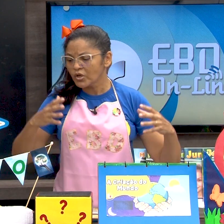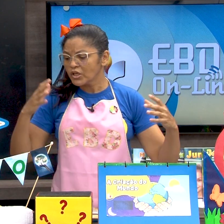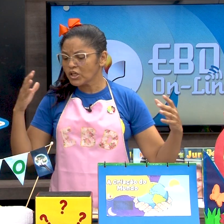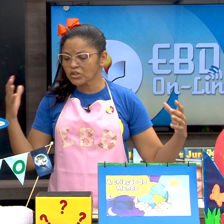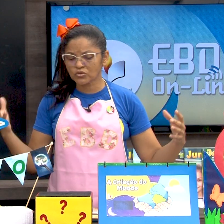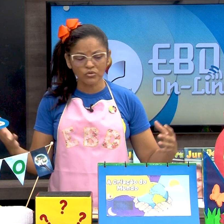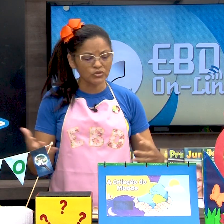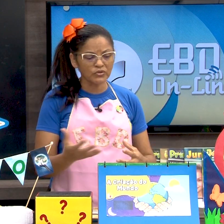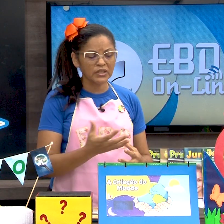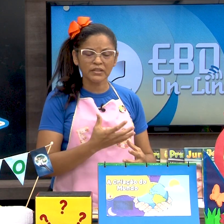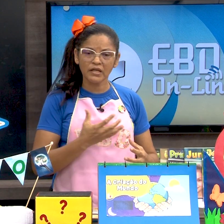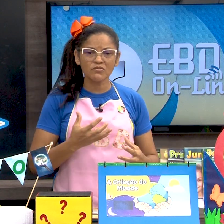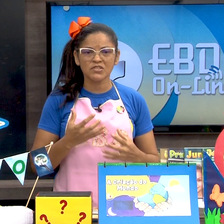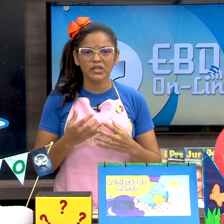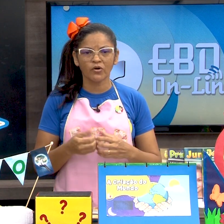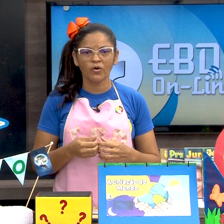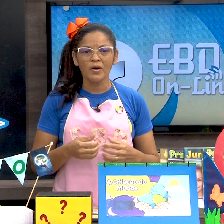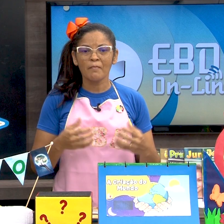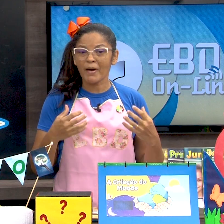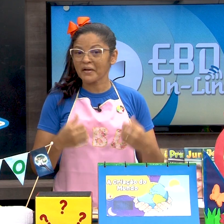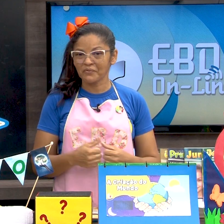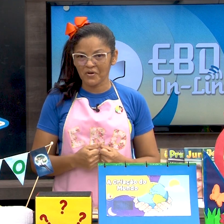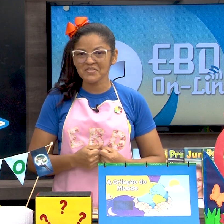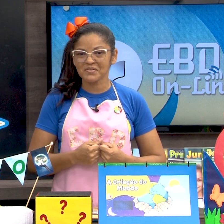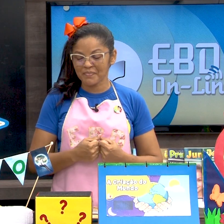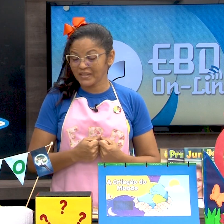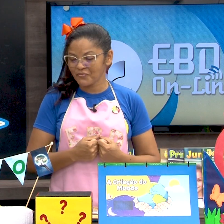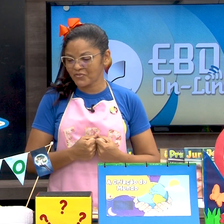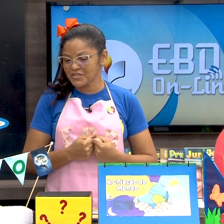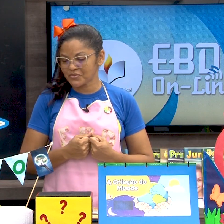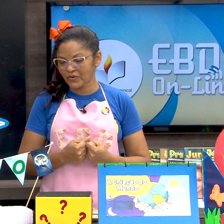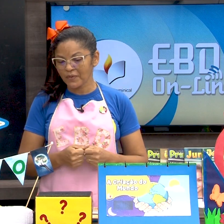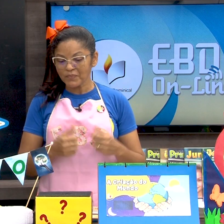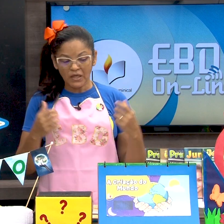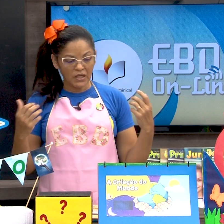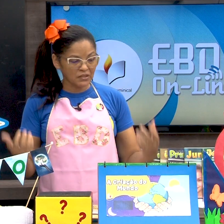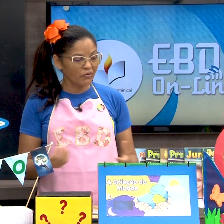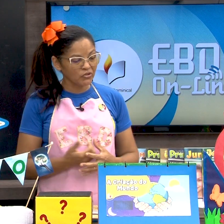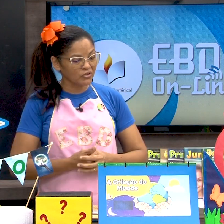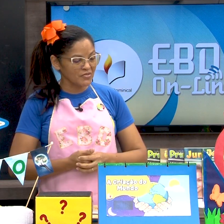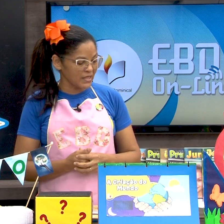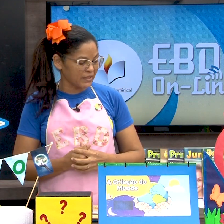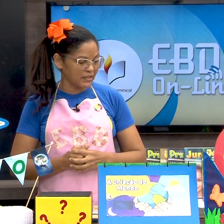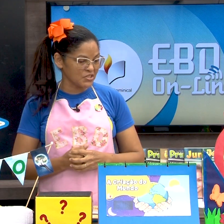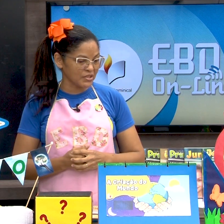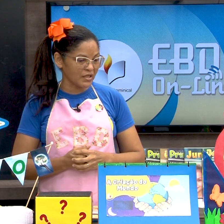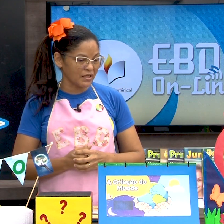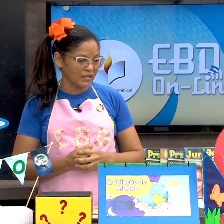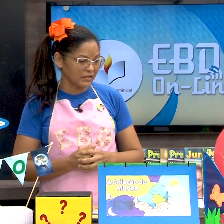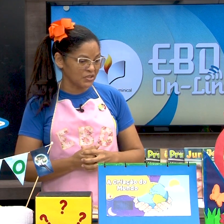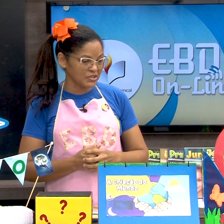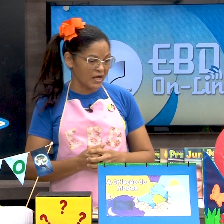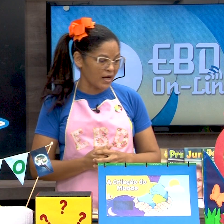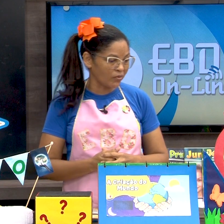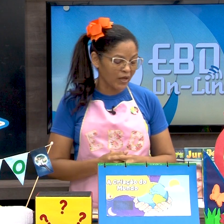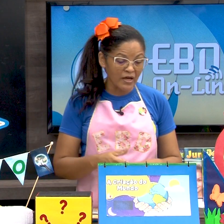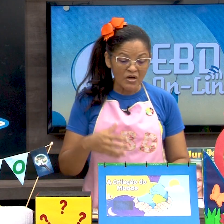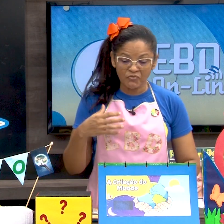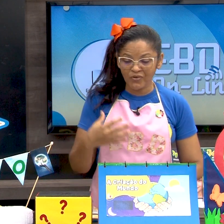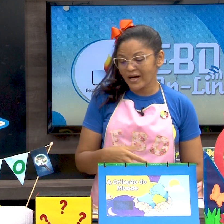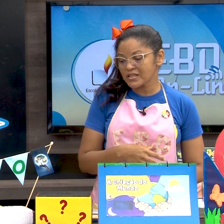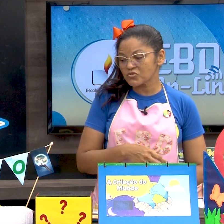mundo e tudo que Deus criou para o nosso benefício né então eu trouxe aqui nesta Nesta